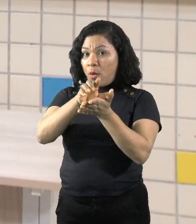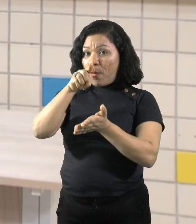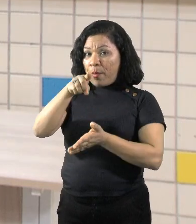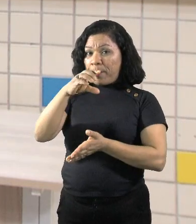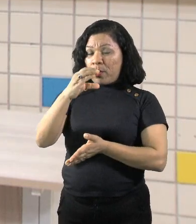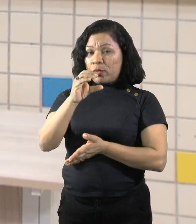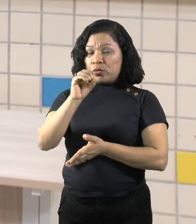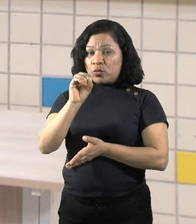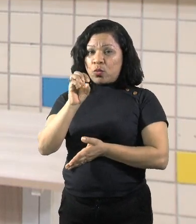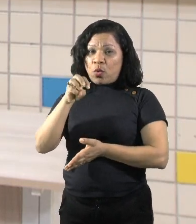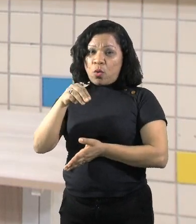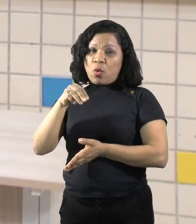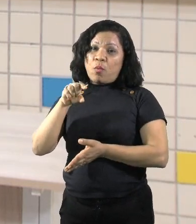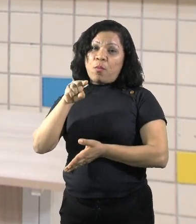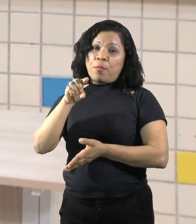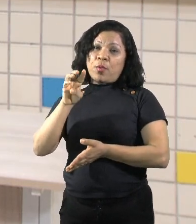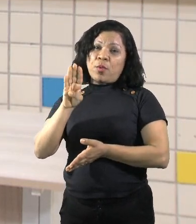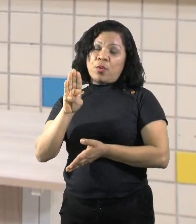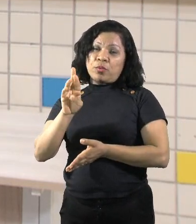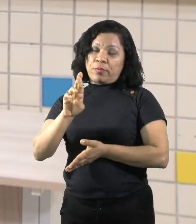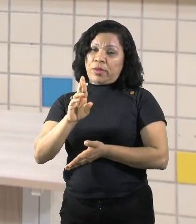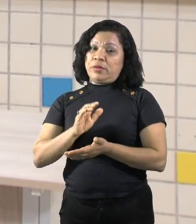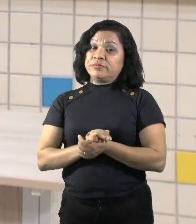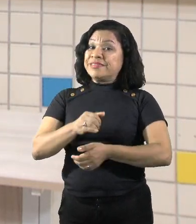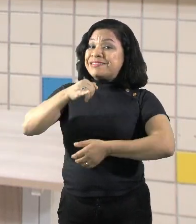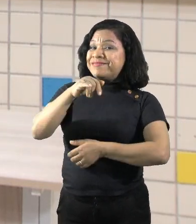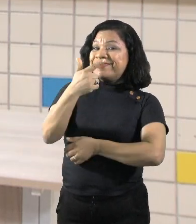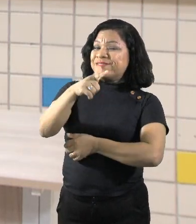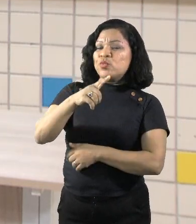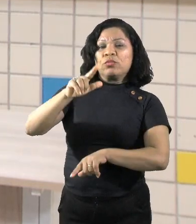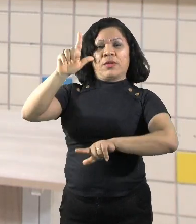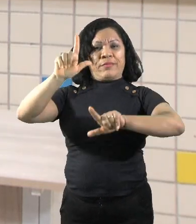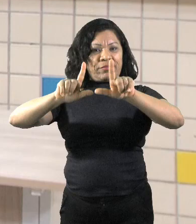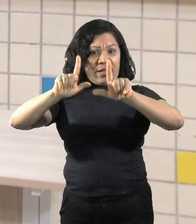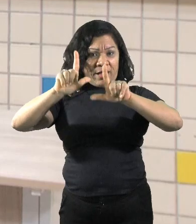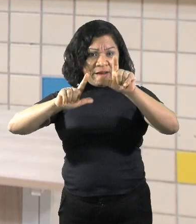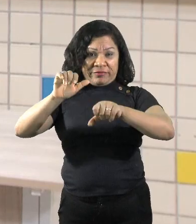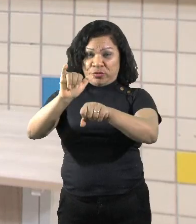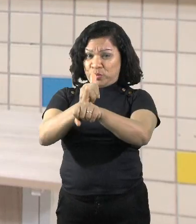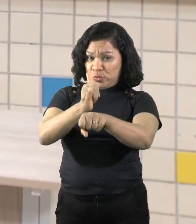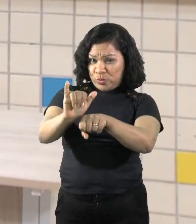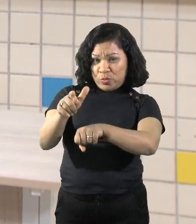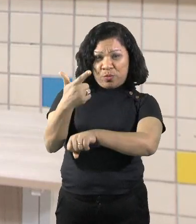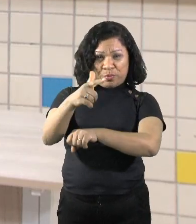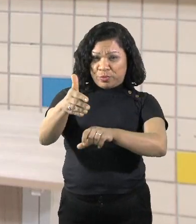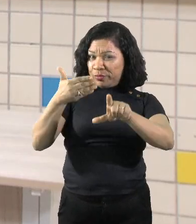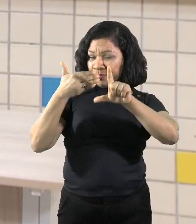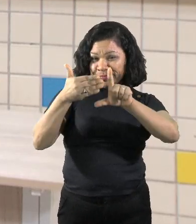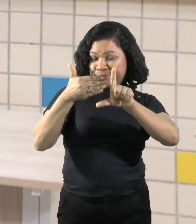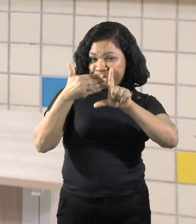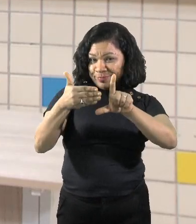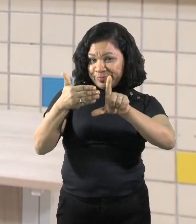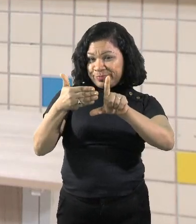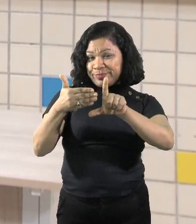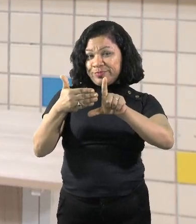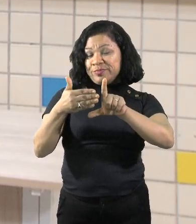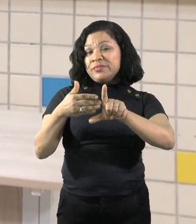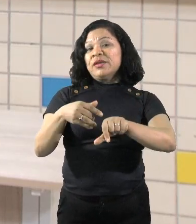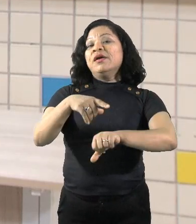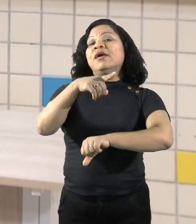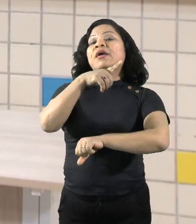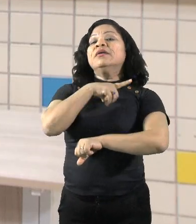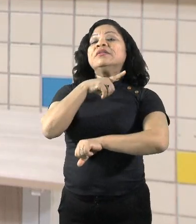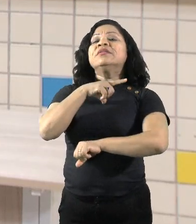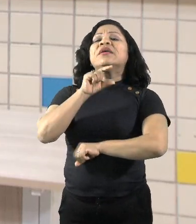educacãopalmas.com.br. E se de repente não tem televisão, não tem YouTube, não tem a plataforma, você tem a sua